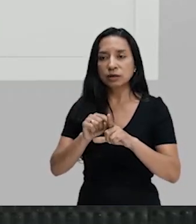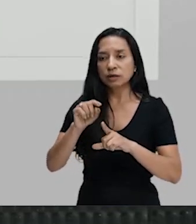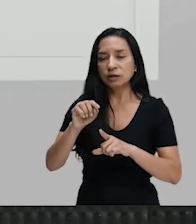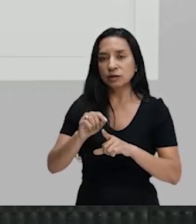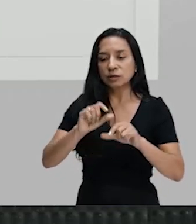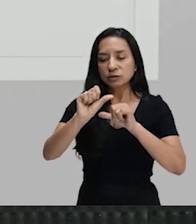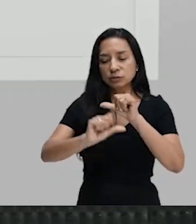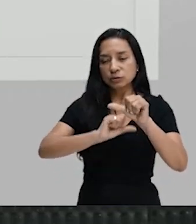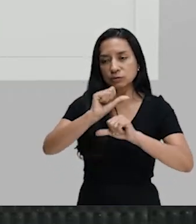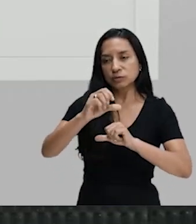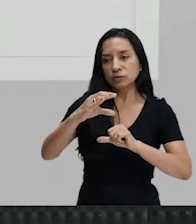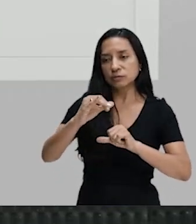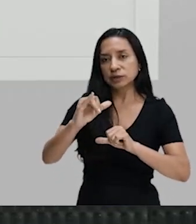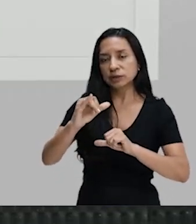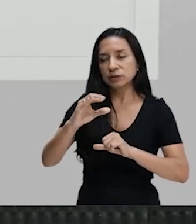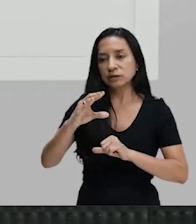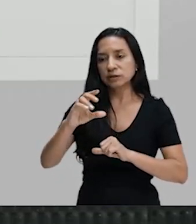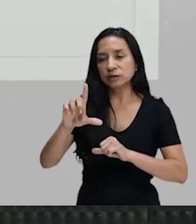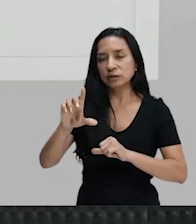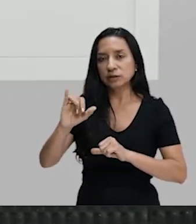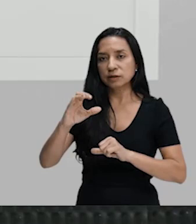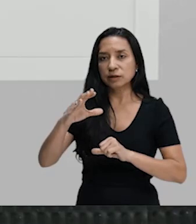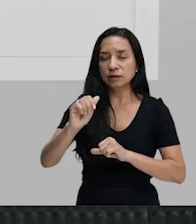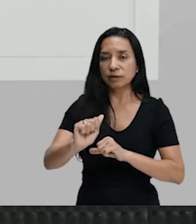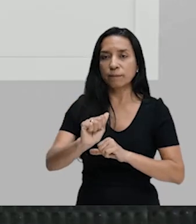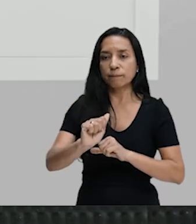Nós temos o gráfico aqui, né, pressão